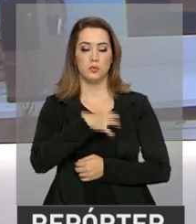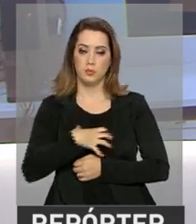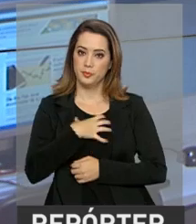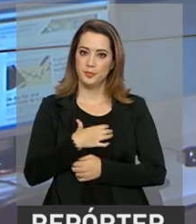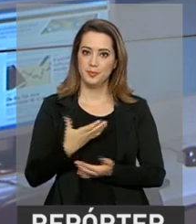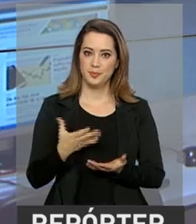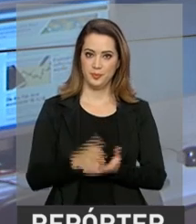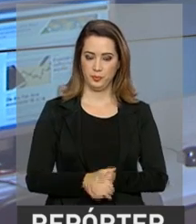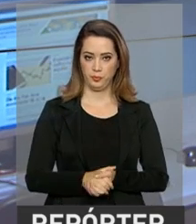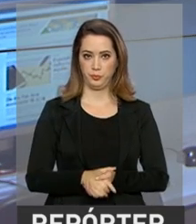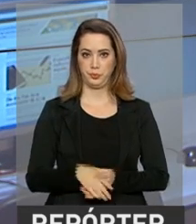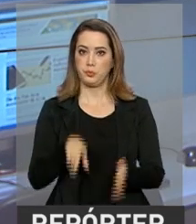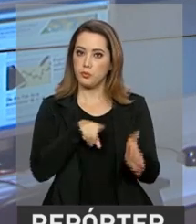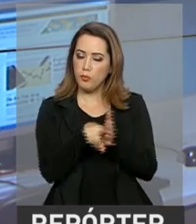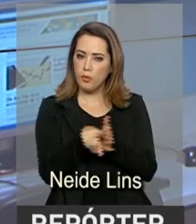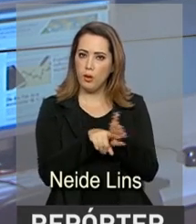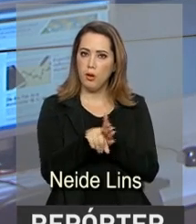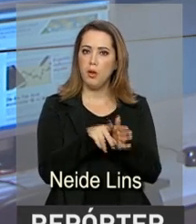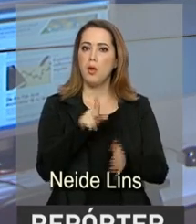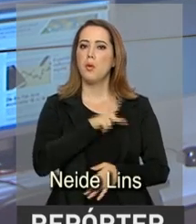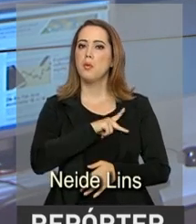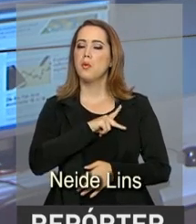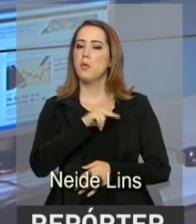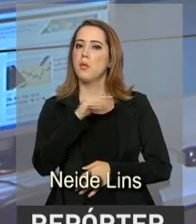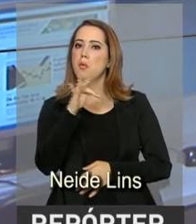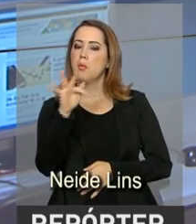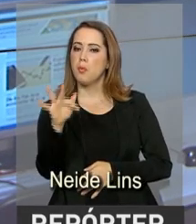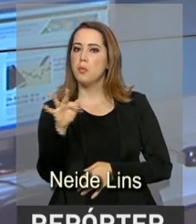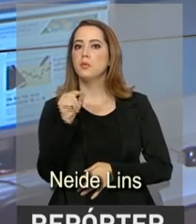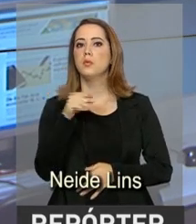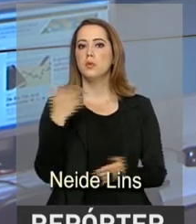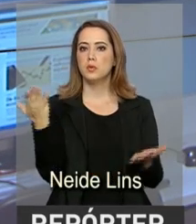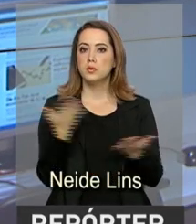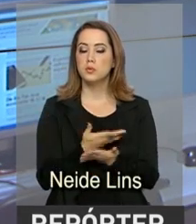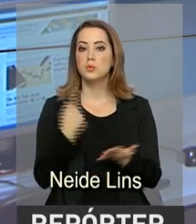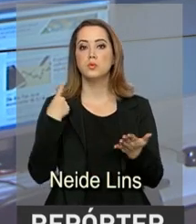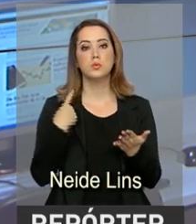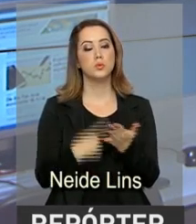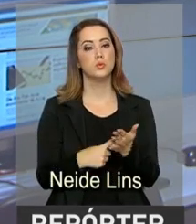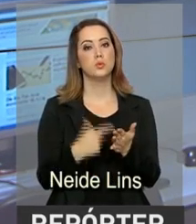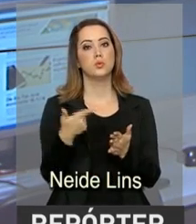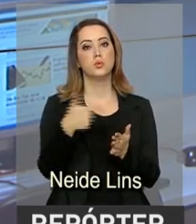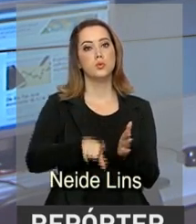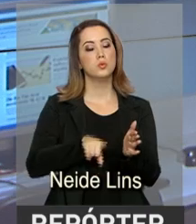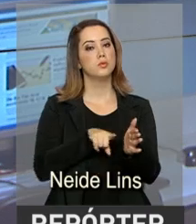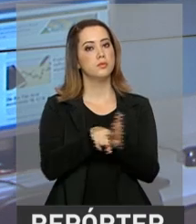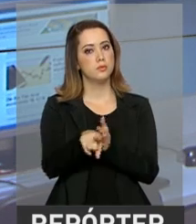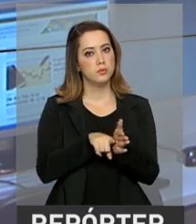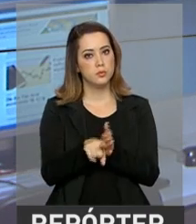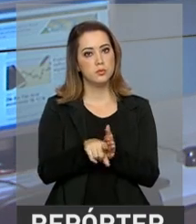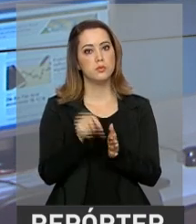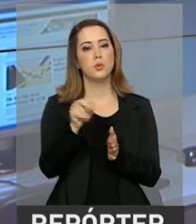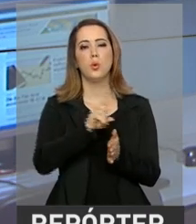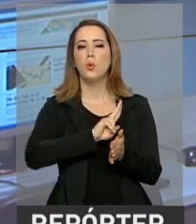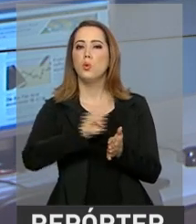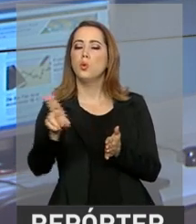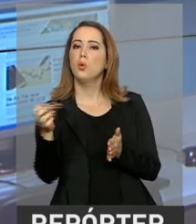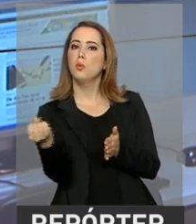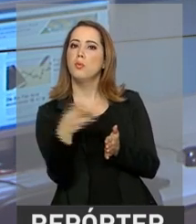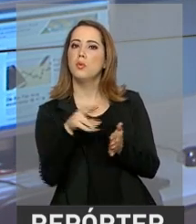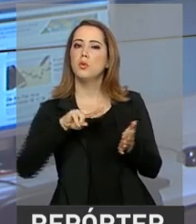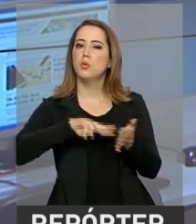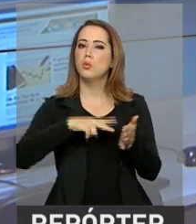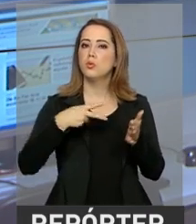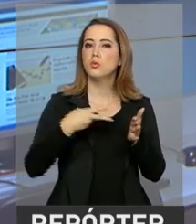agosto. A Polícia Federal cumpre mandados de mais uma fase da Operação Lava Jato. A ação, que foi batizada de Resta